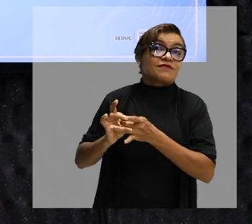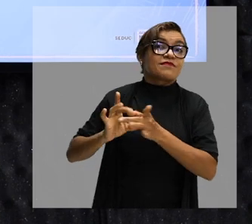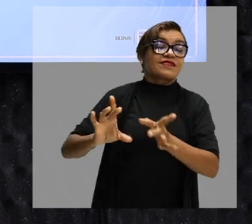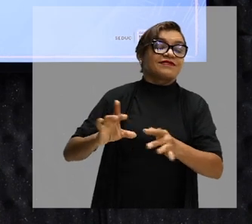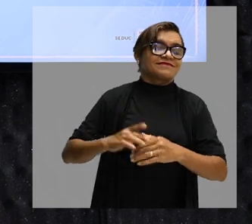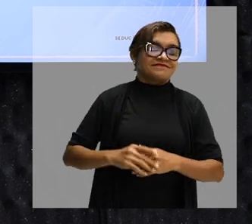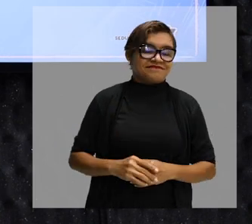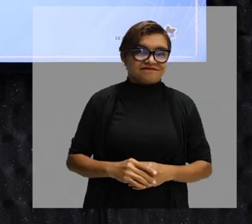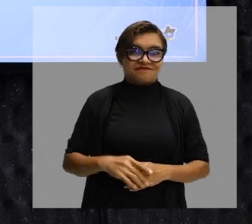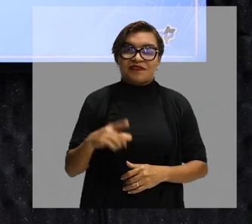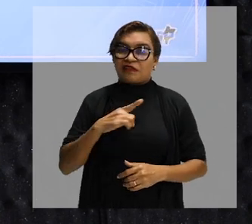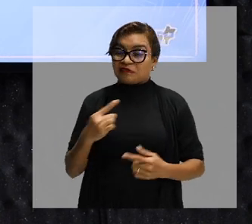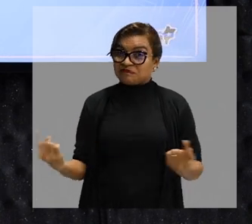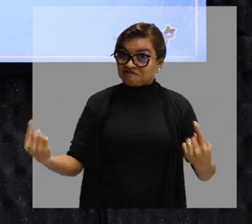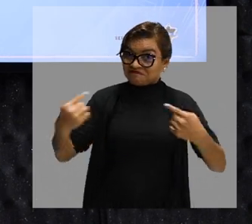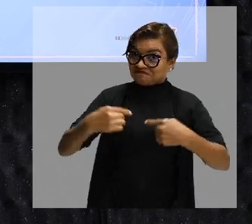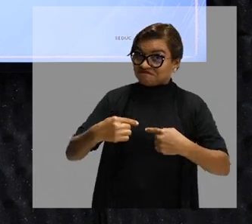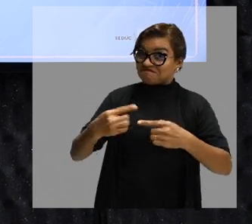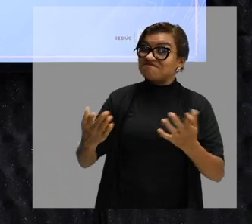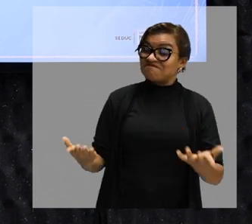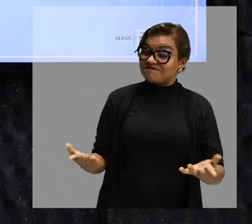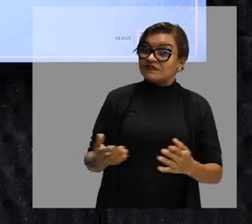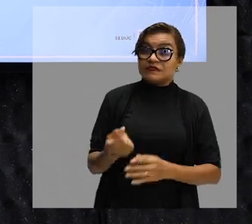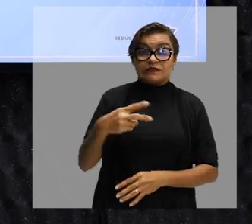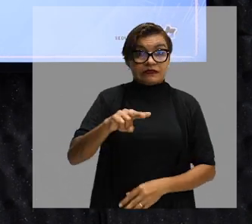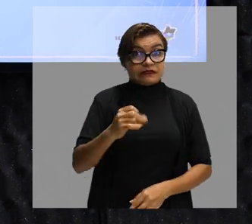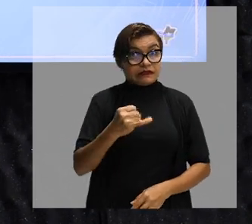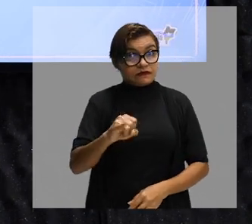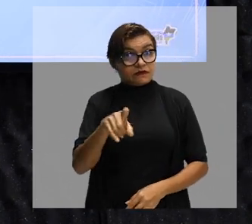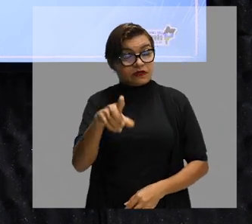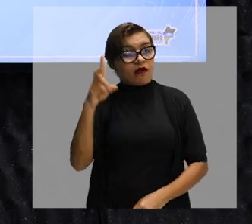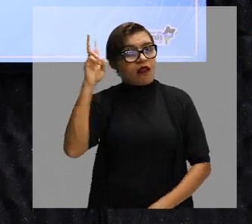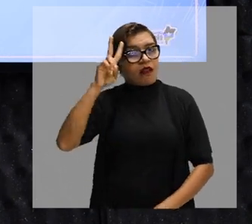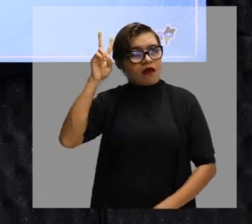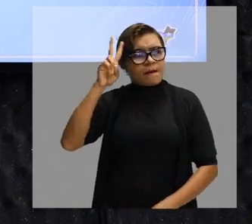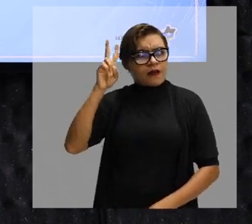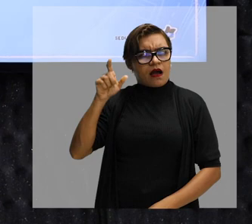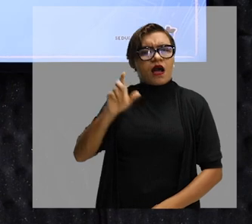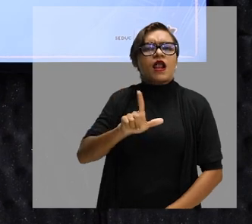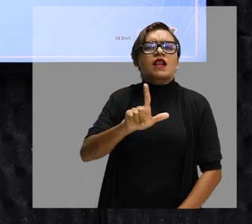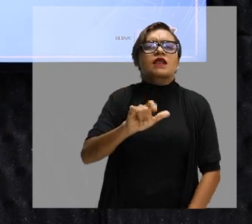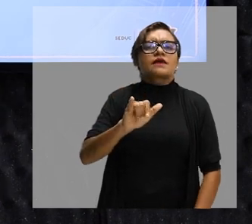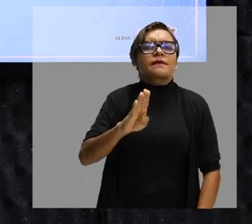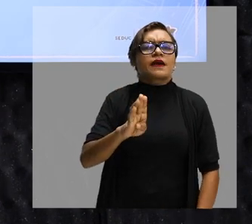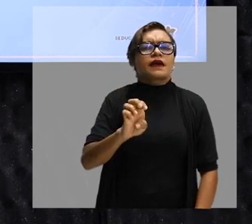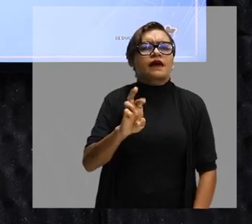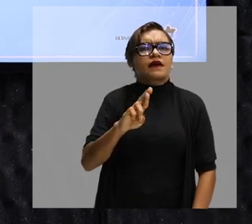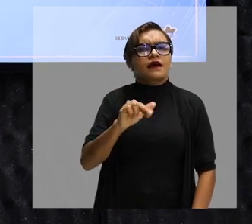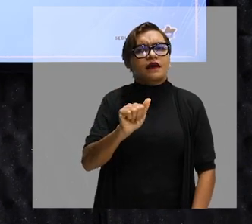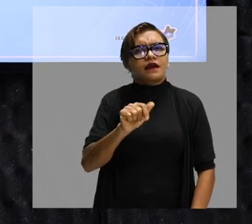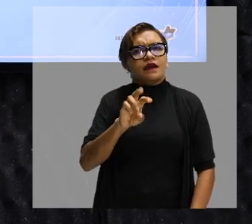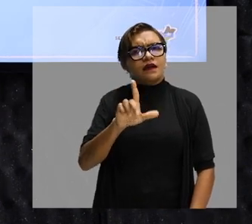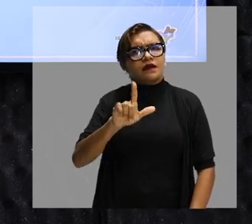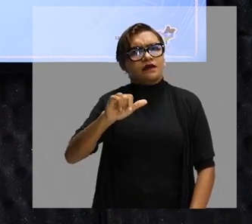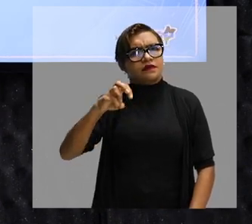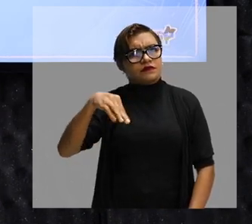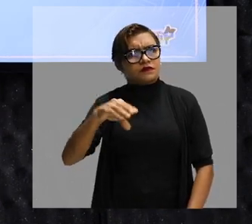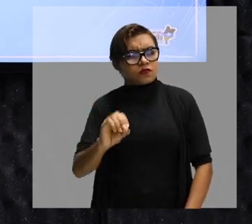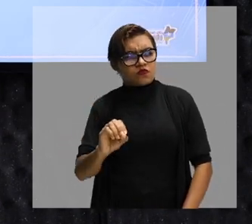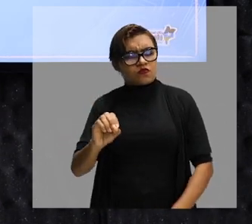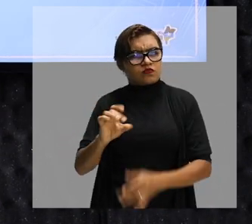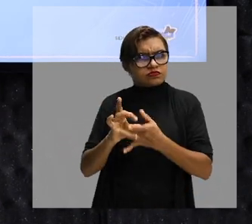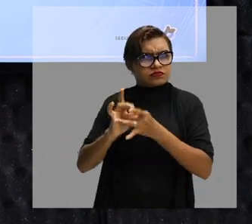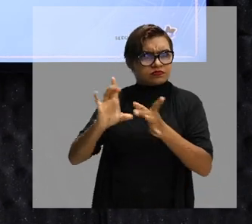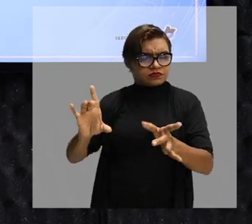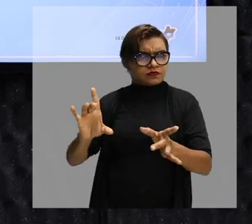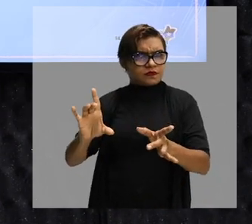Aí nós temos um desafio. Se você lembrar do liberalismo, nós temos figuras como Locke, a primeira instância,